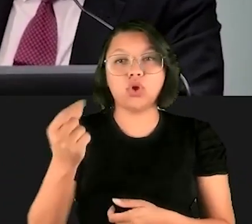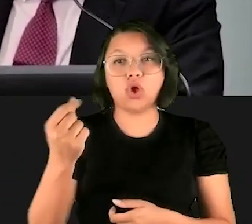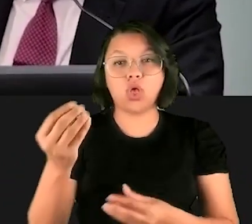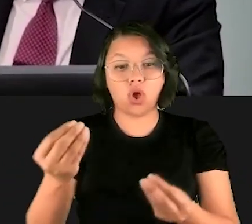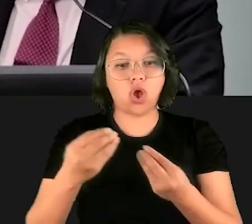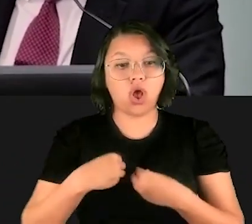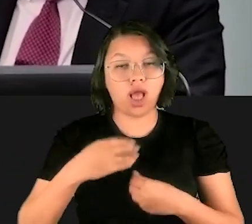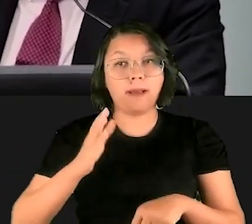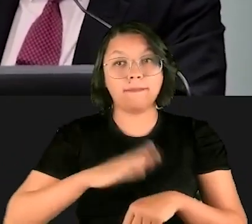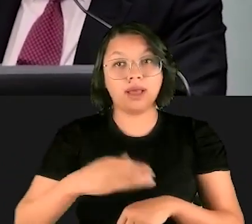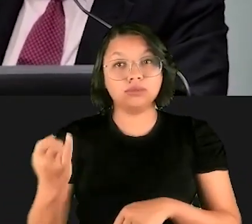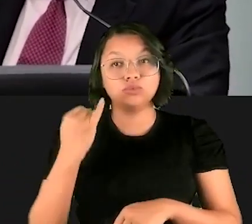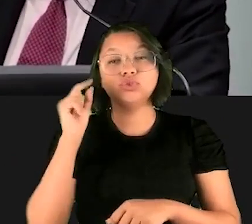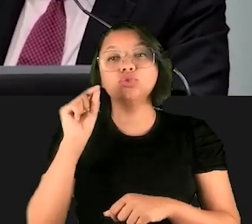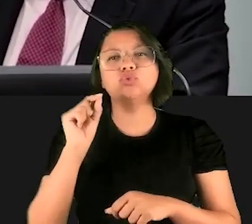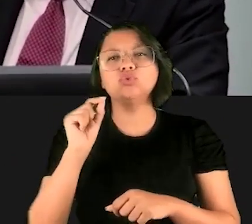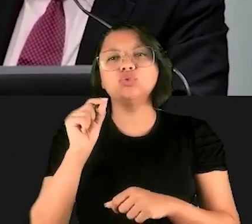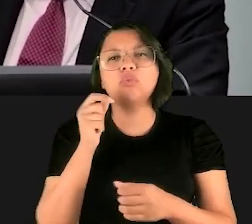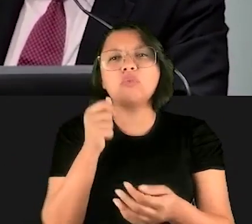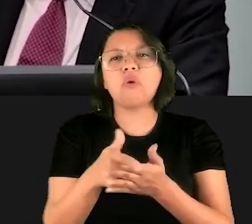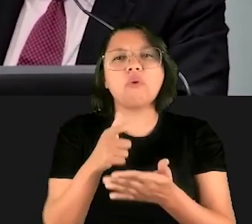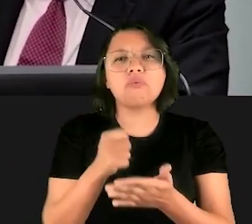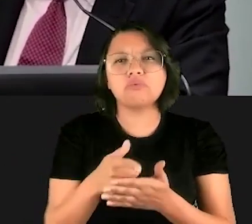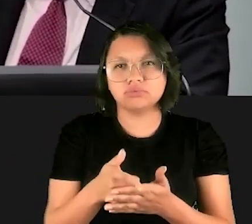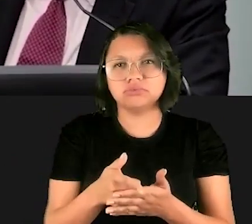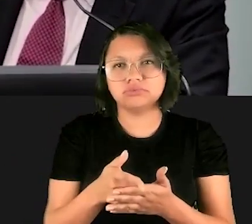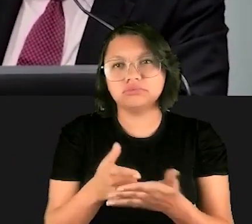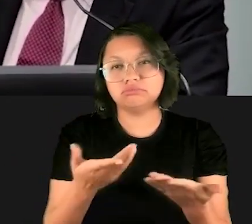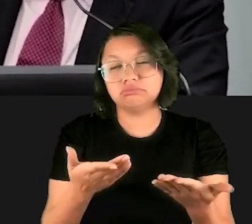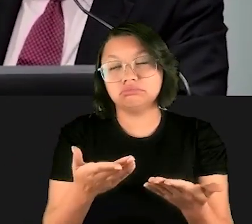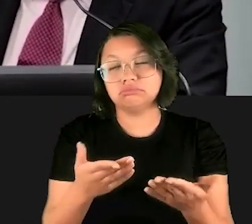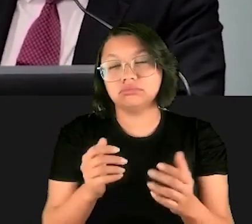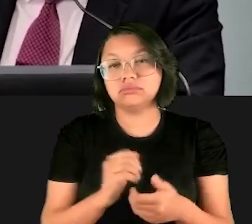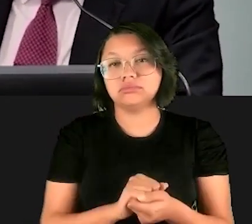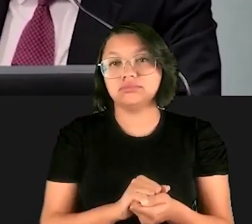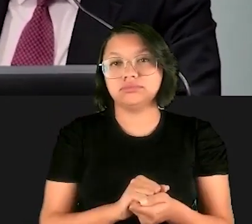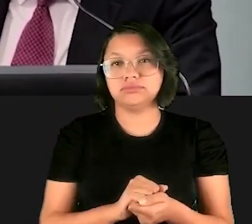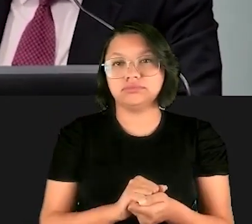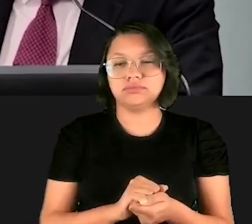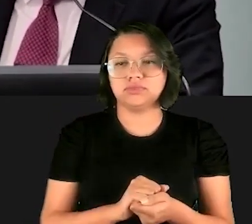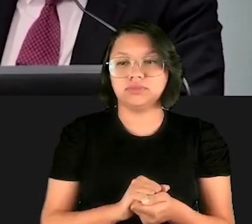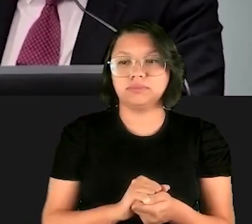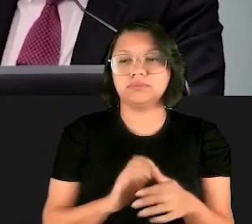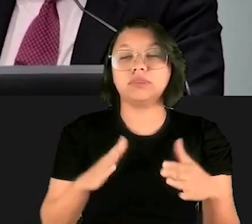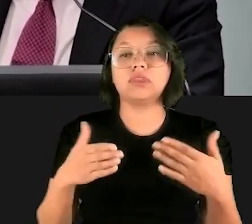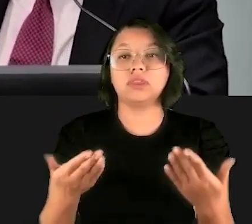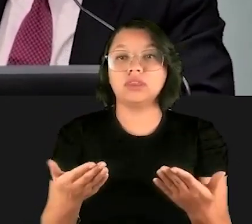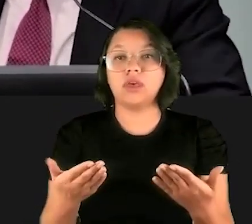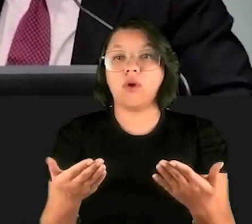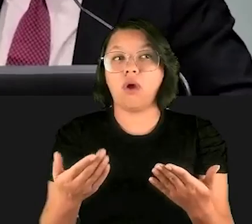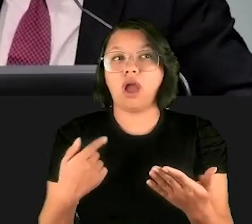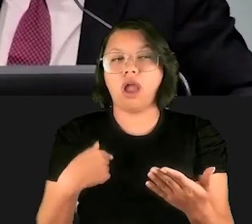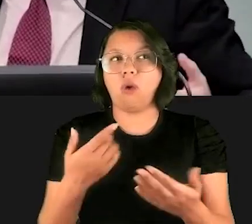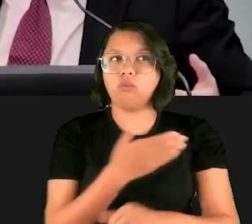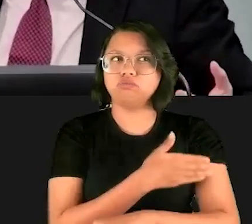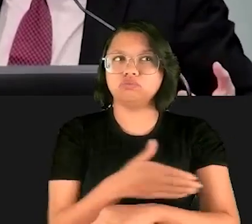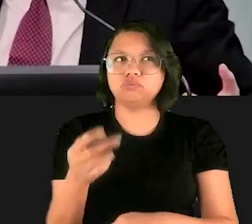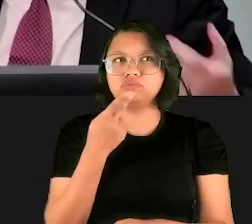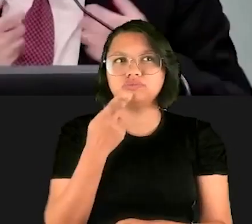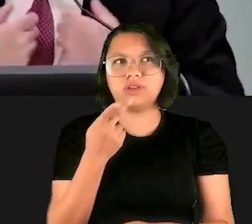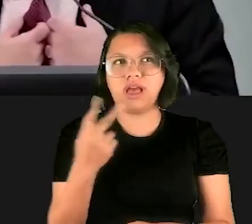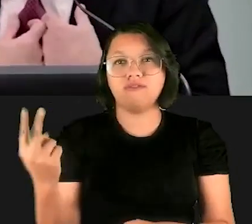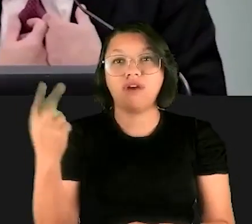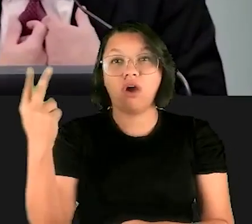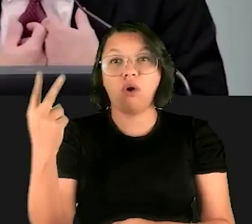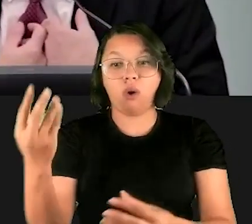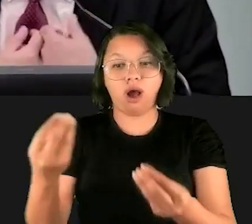Você pode ter um tratamento muito caro, mas que é curativo, e pode ter um tratamento que nem é tão caro, mas não traz benefício ao paciente. Então, eu costumo dizer, valor é o